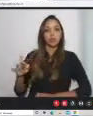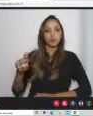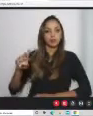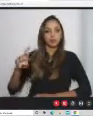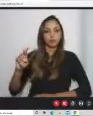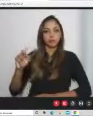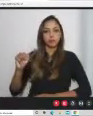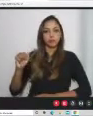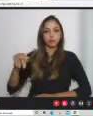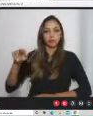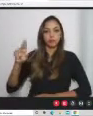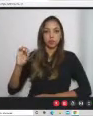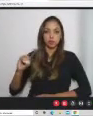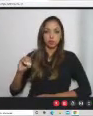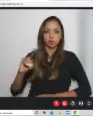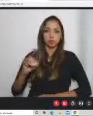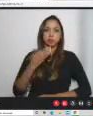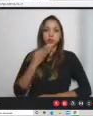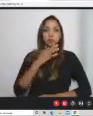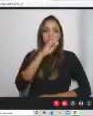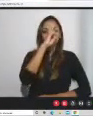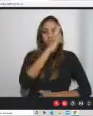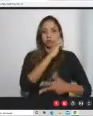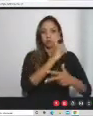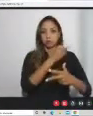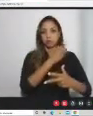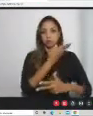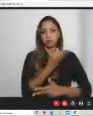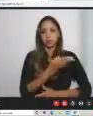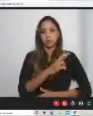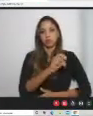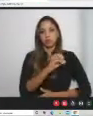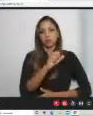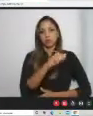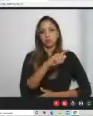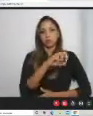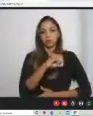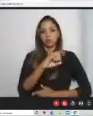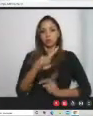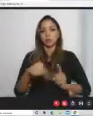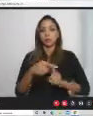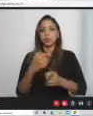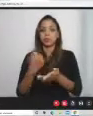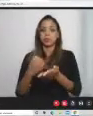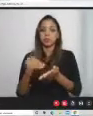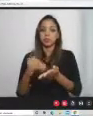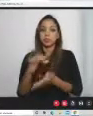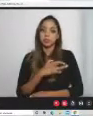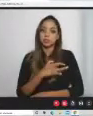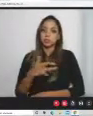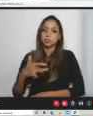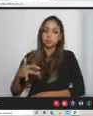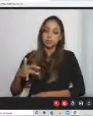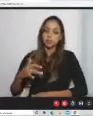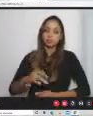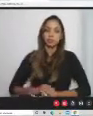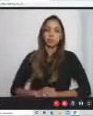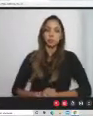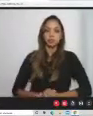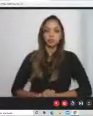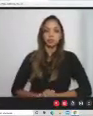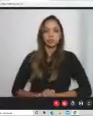indica ao chefe do Executivo Municipal, senhor Rosano Taveira da Cunha, extensivo à Secretaria Municipal de Saúde,